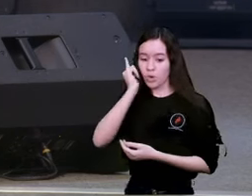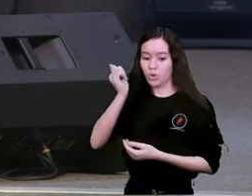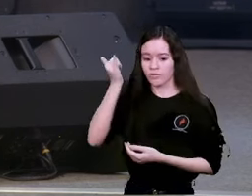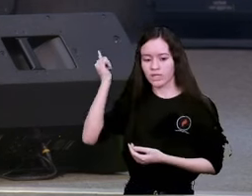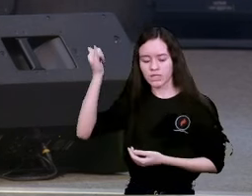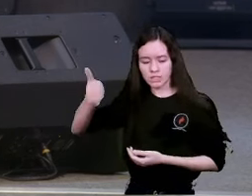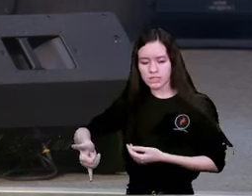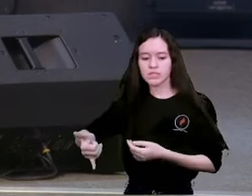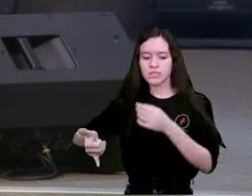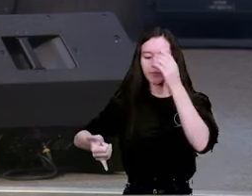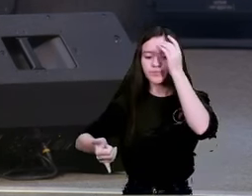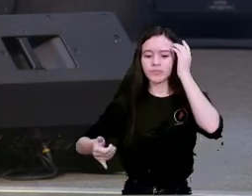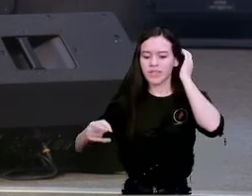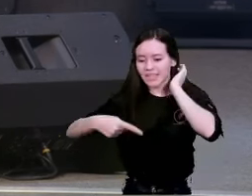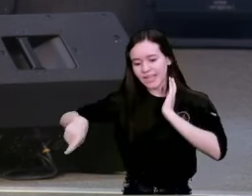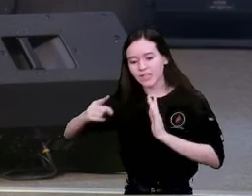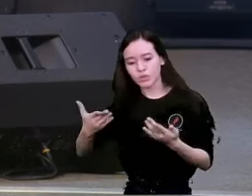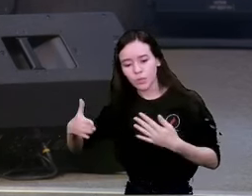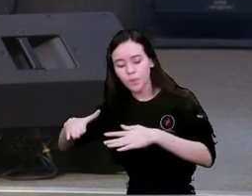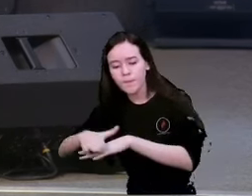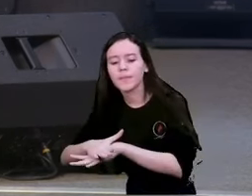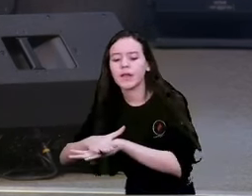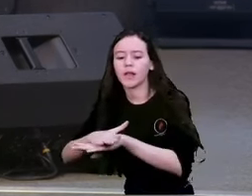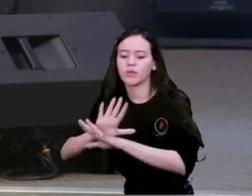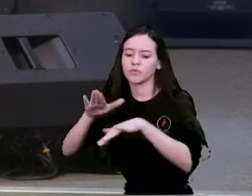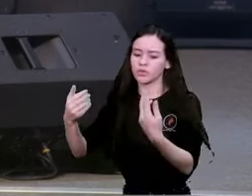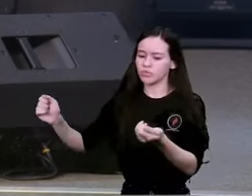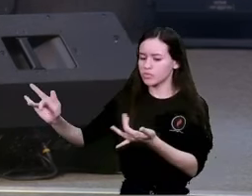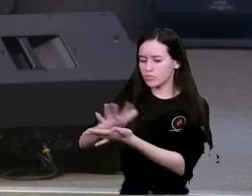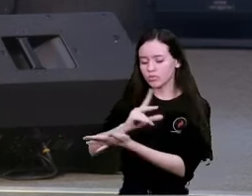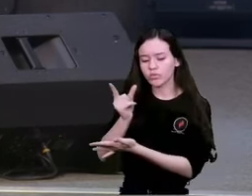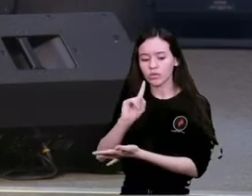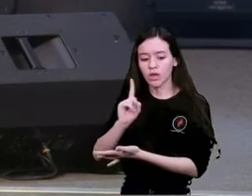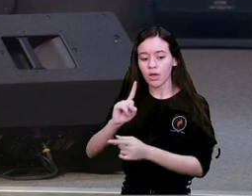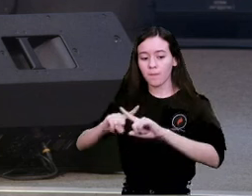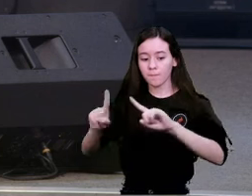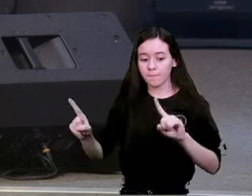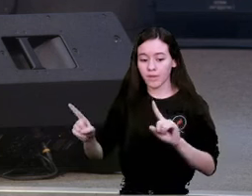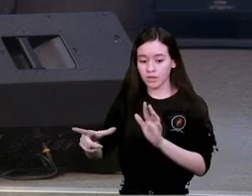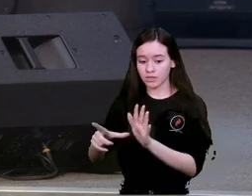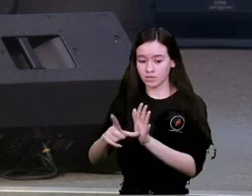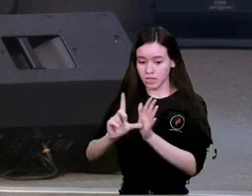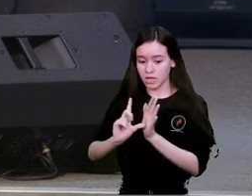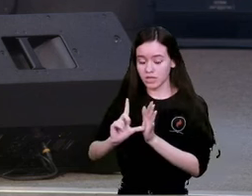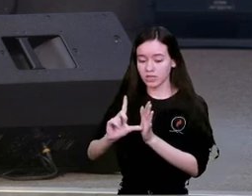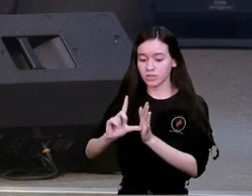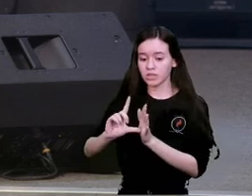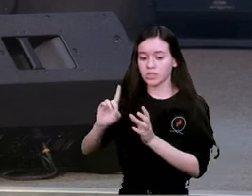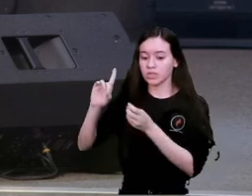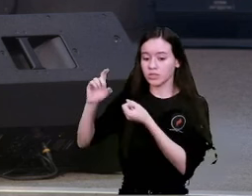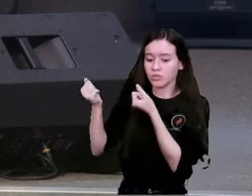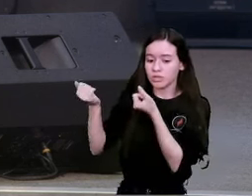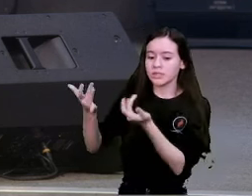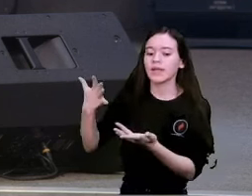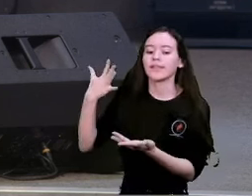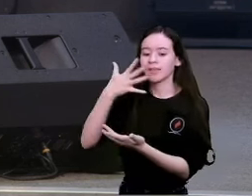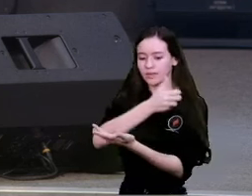dizendo, humilharam-se, não os destruirei, antes em breve lhes darei algum